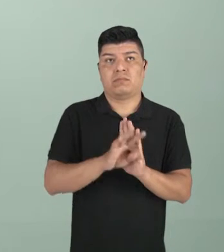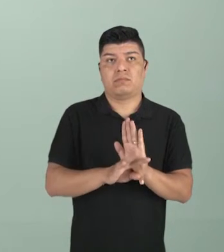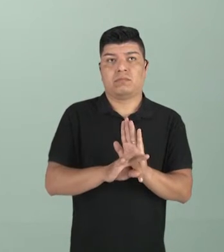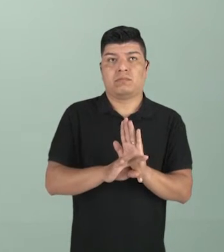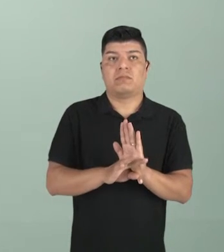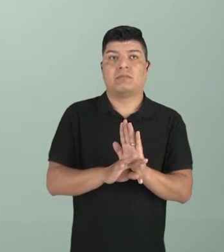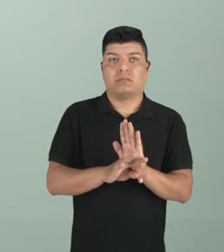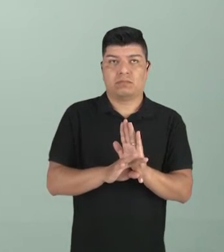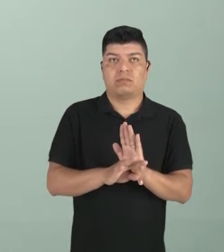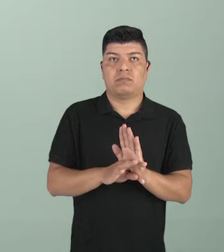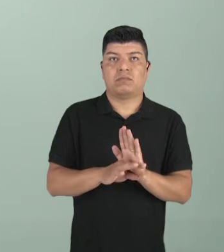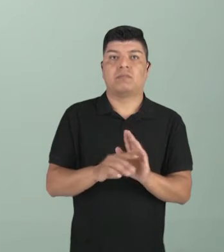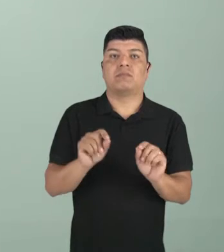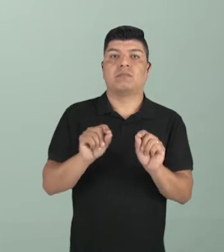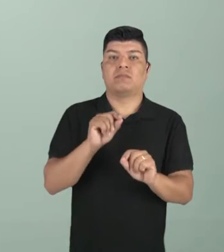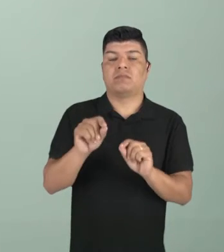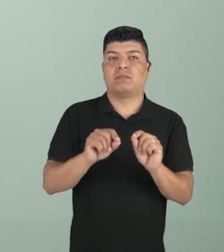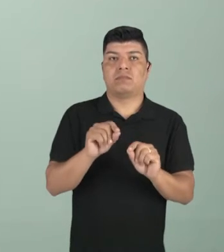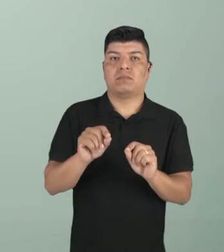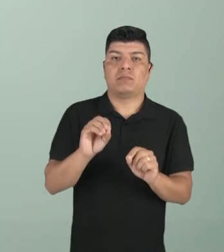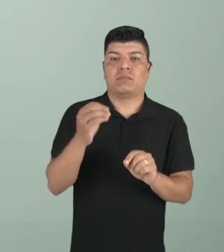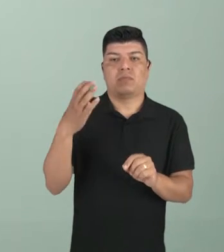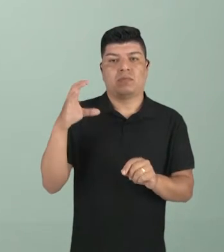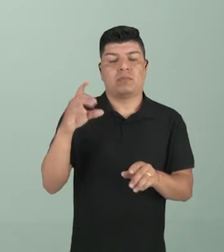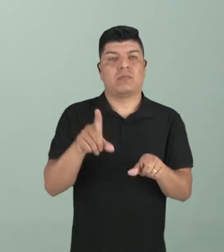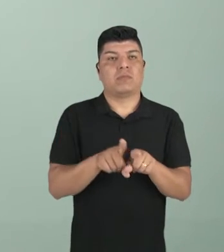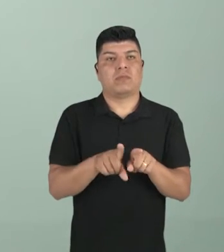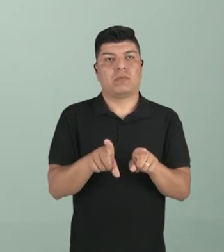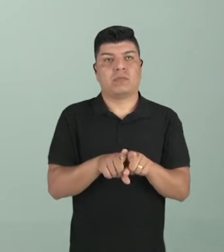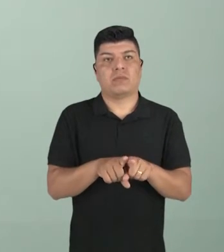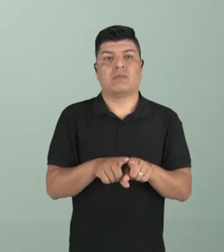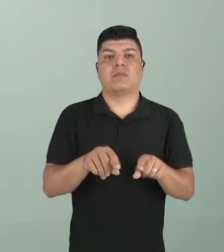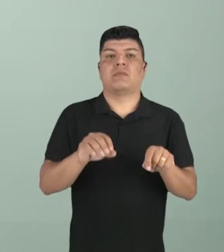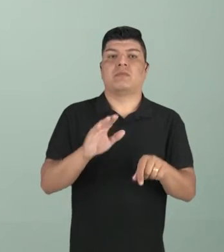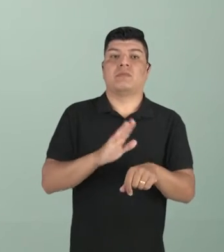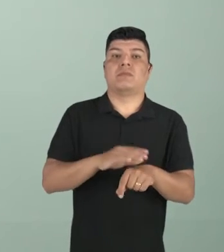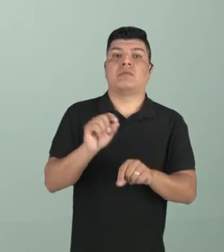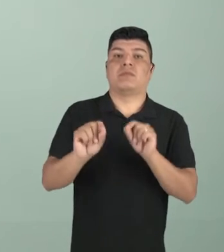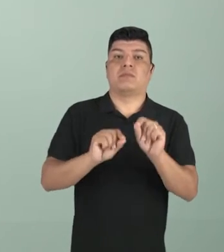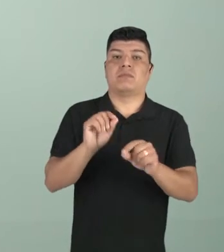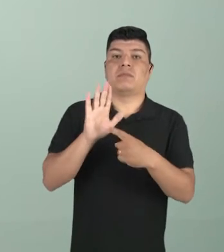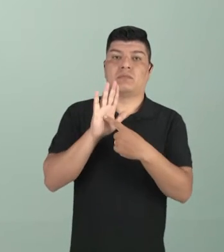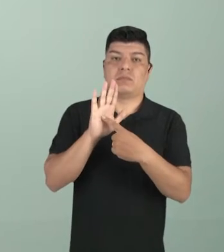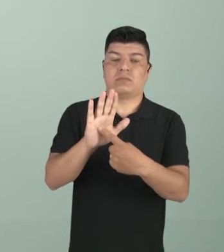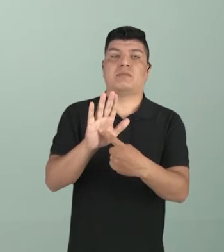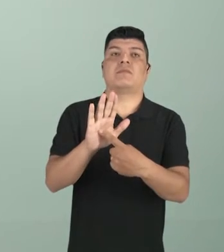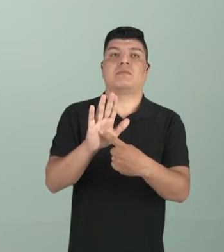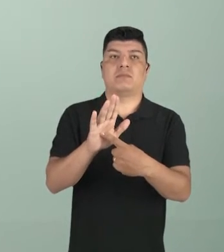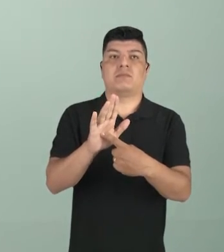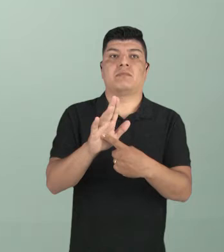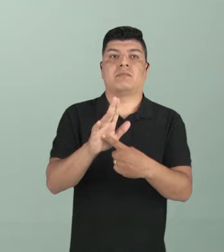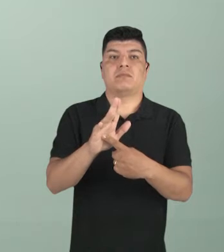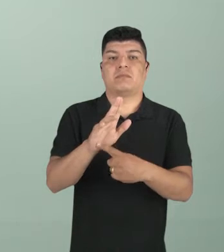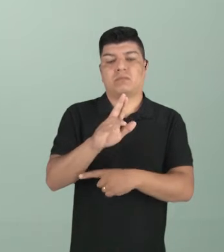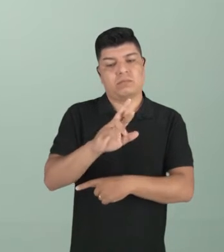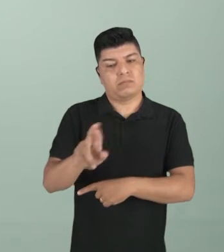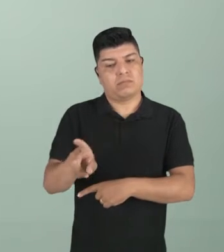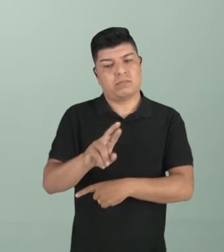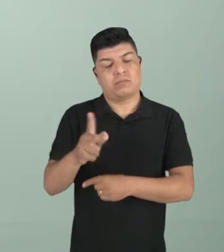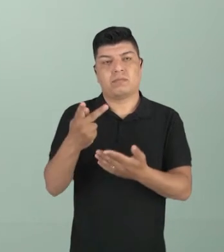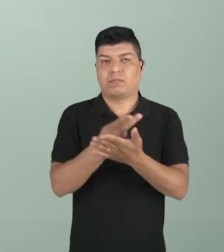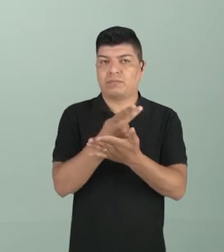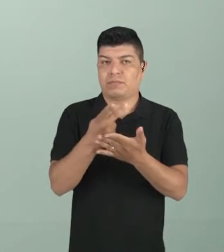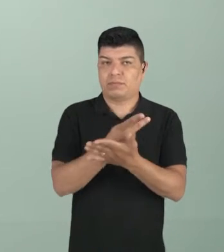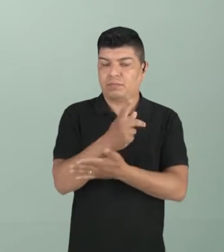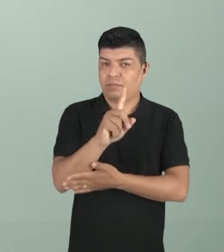didáticos conceituais ou científicos, eles são dos tipos expositivos. Então, não está